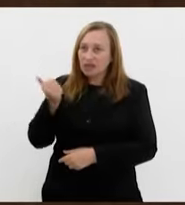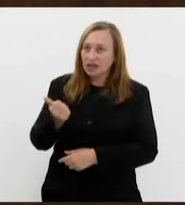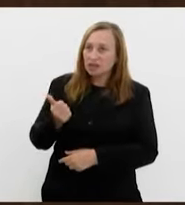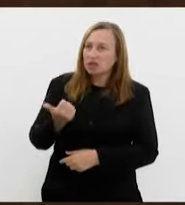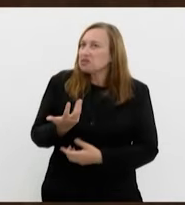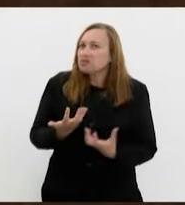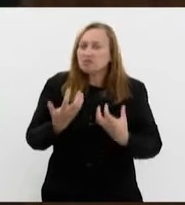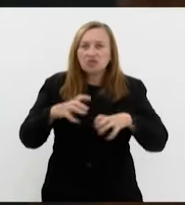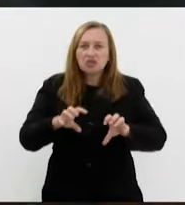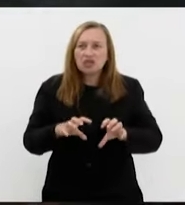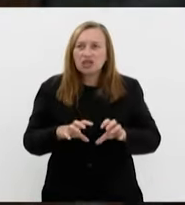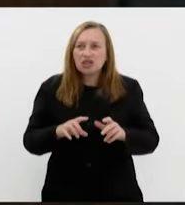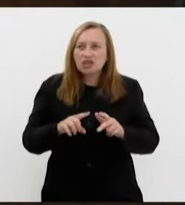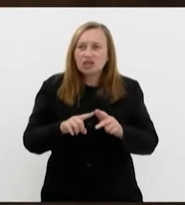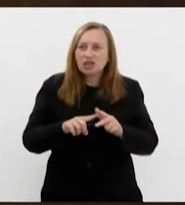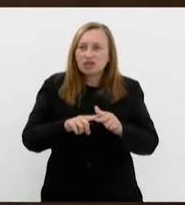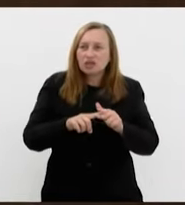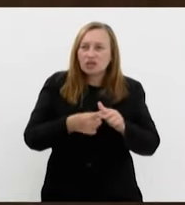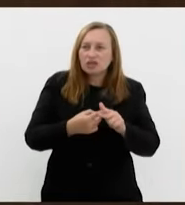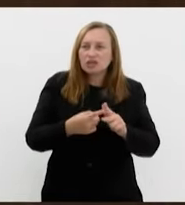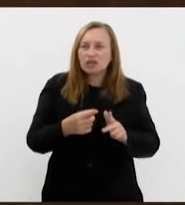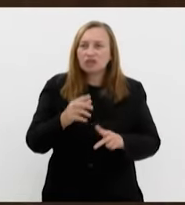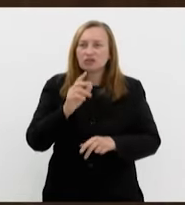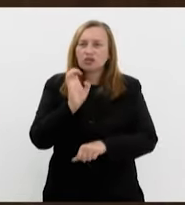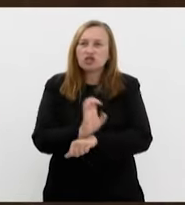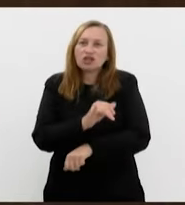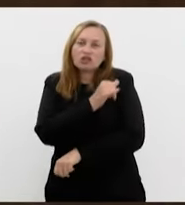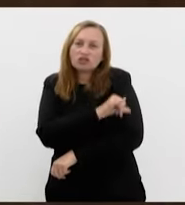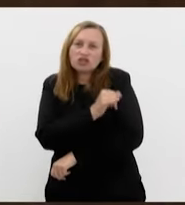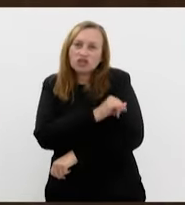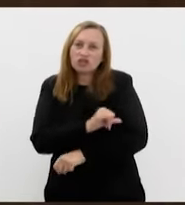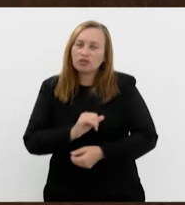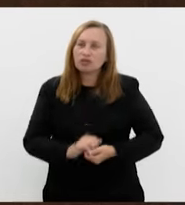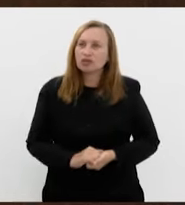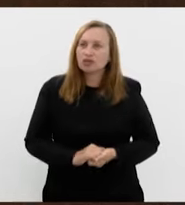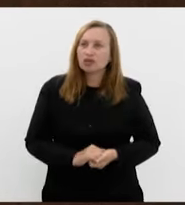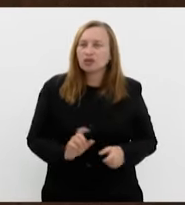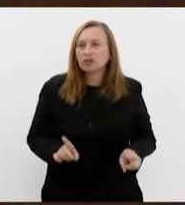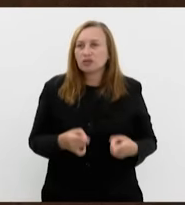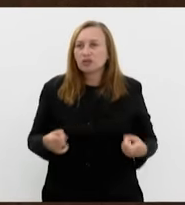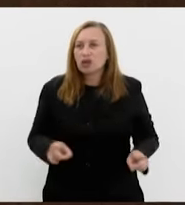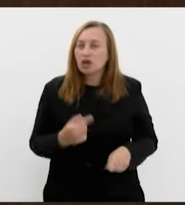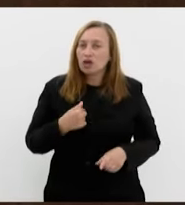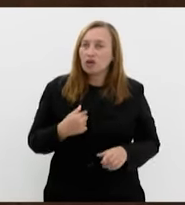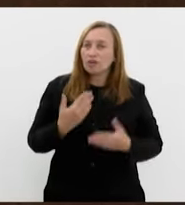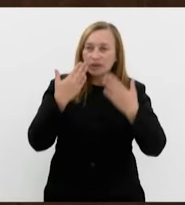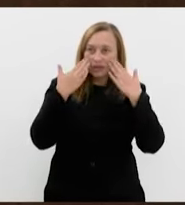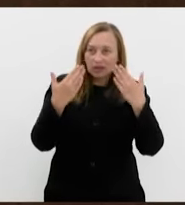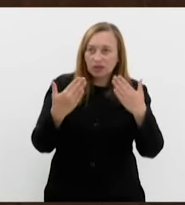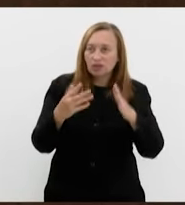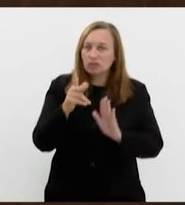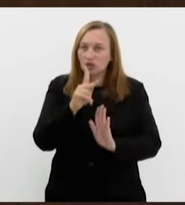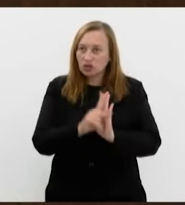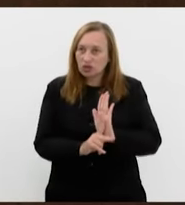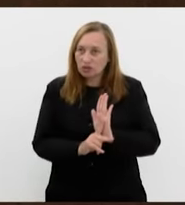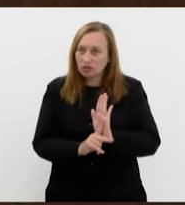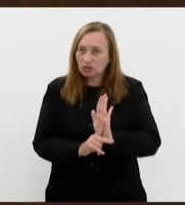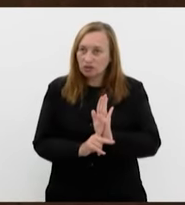queriam que mexesse no hino do Estado do Rio de Janeiro, e ninguém conhece o hino do Estado do Rio de Janeiro. Eu apresentei um projeto